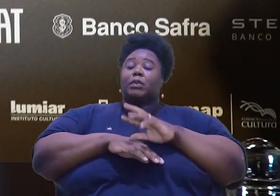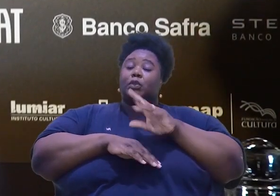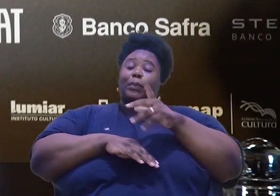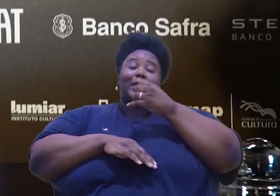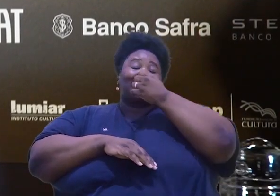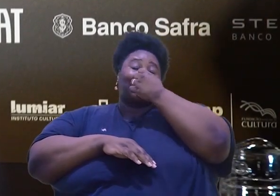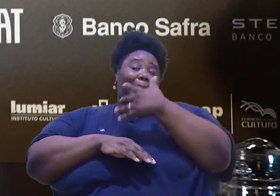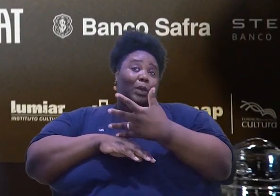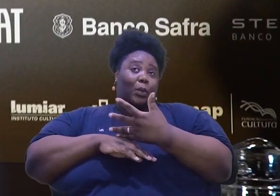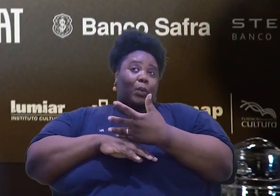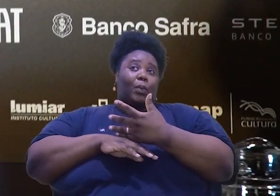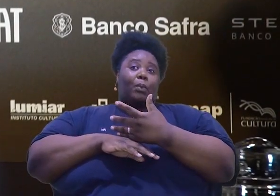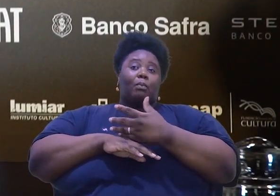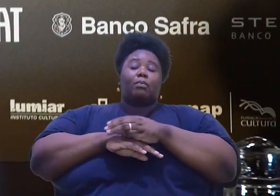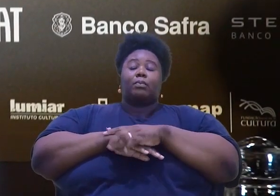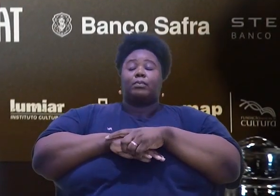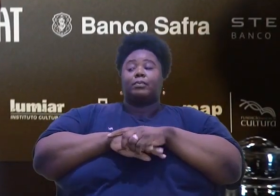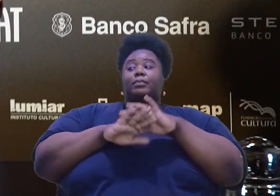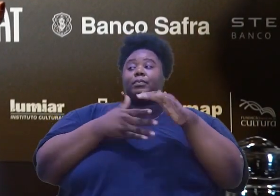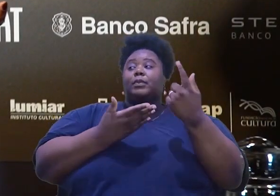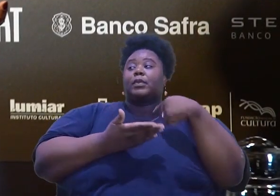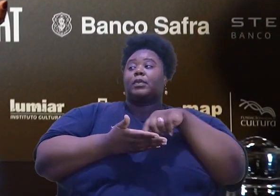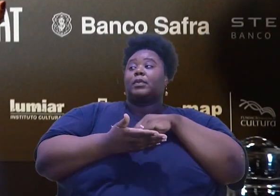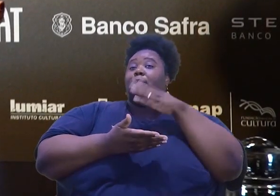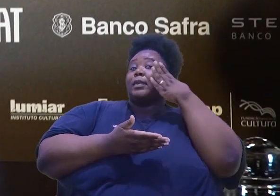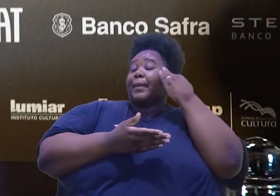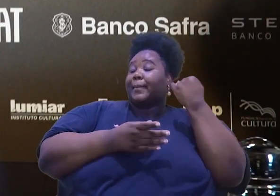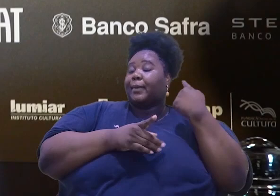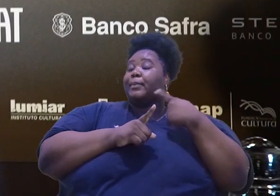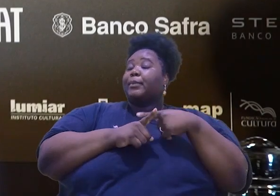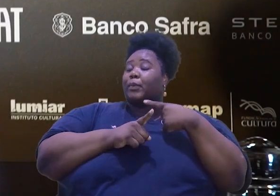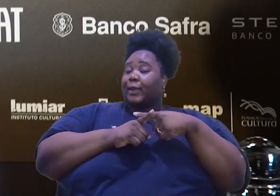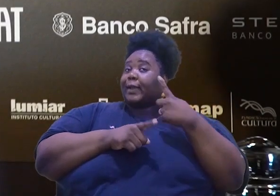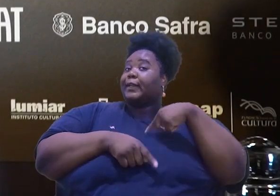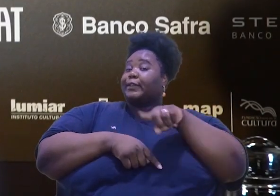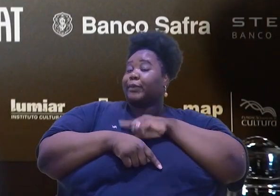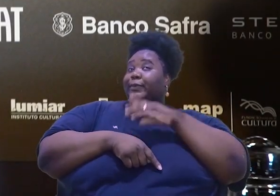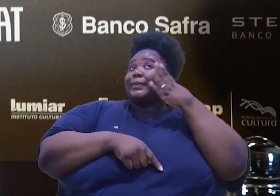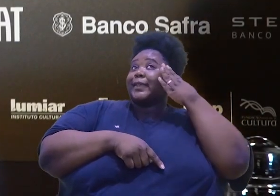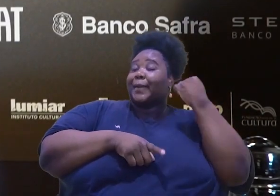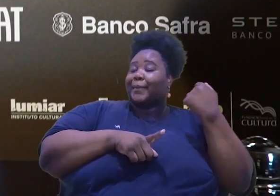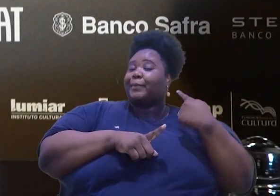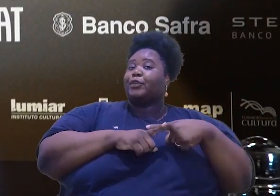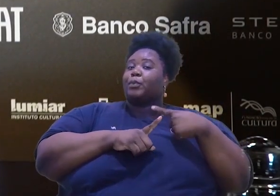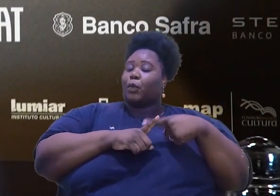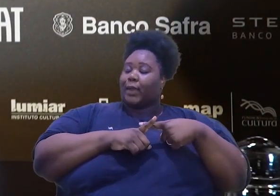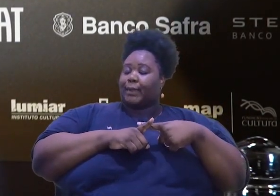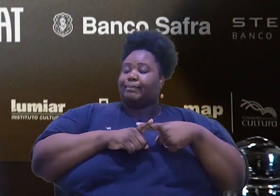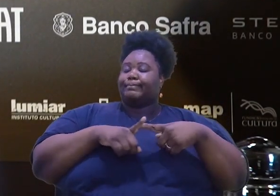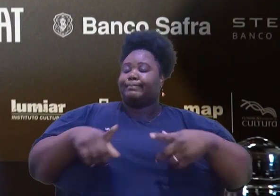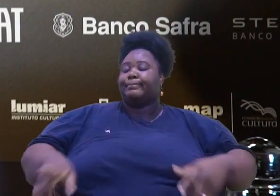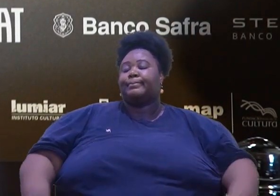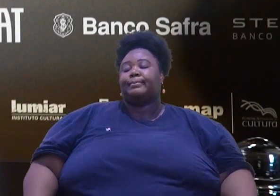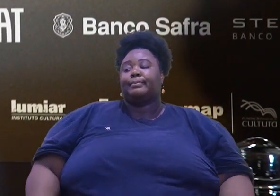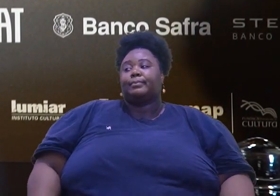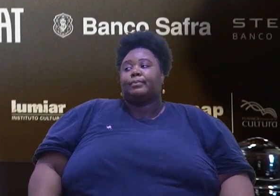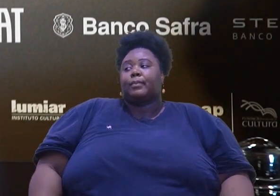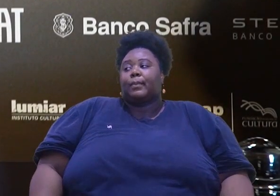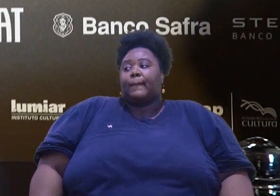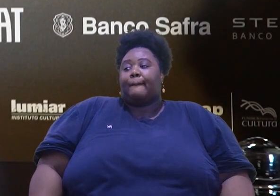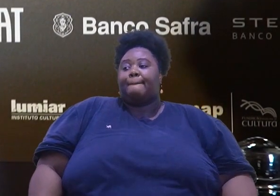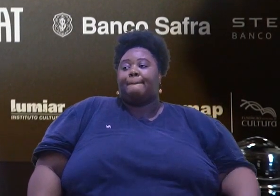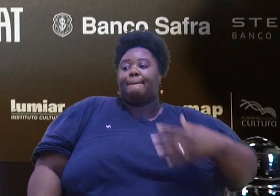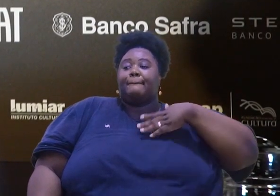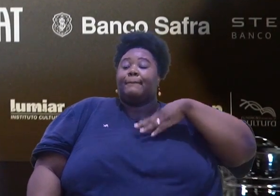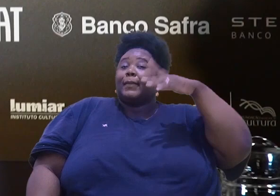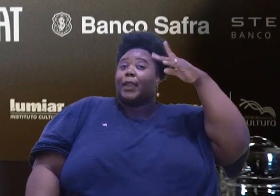razoável, ou às vezes até não. E nós sabemos por quê. Sabemos muito bem por quê. E o meu sonho